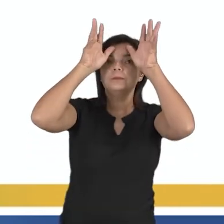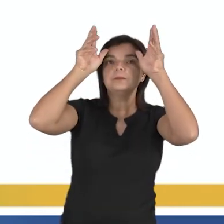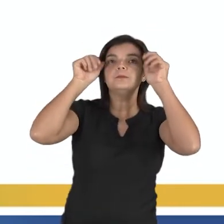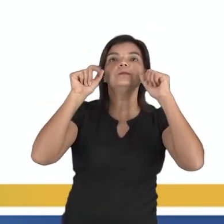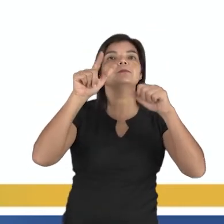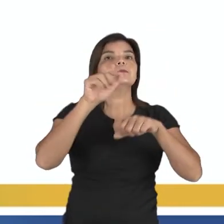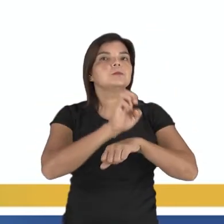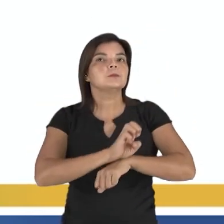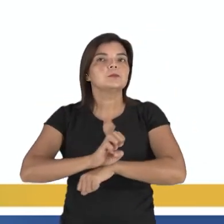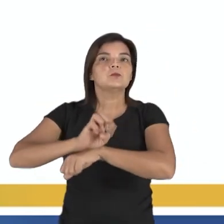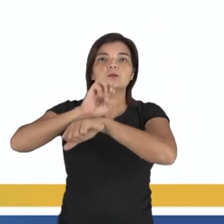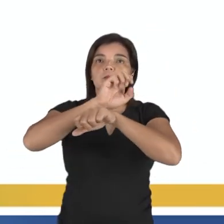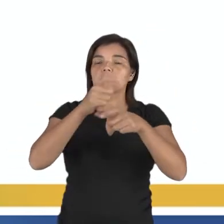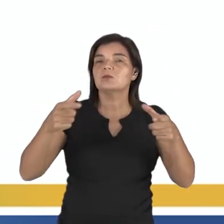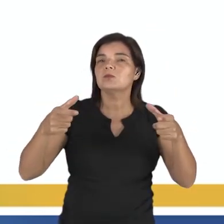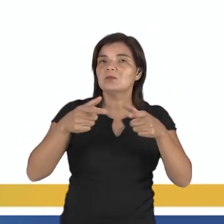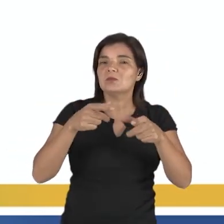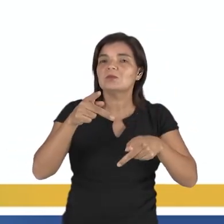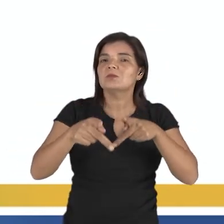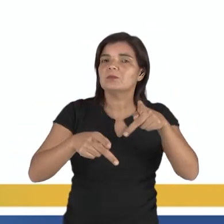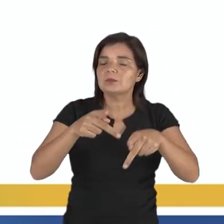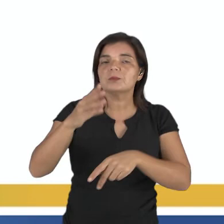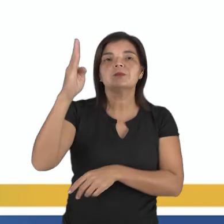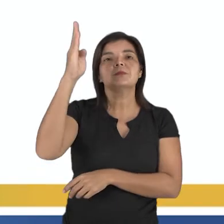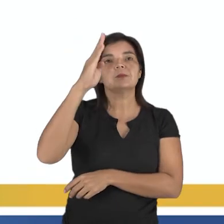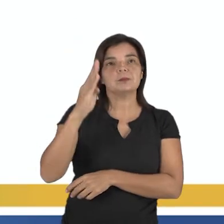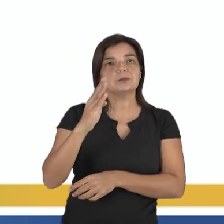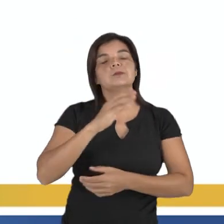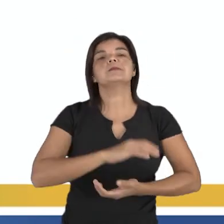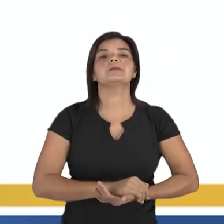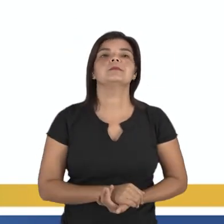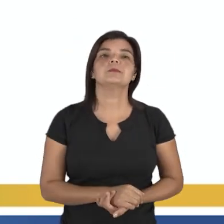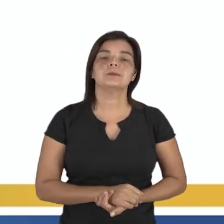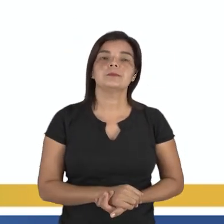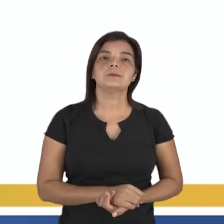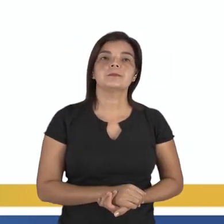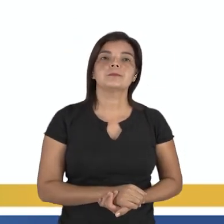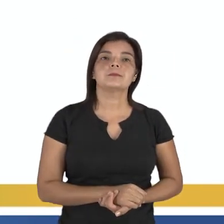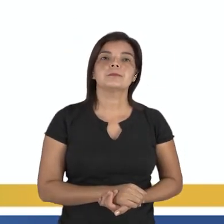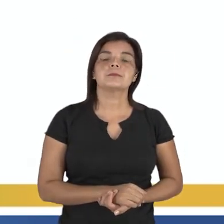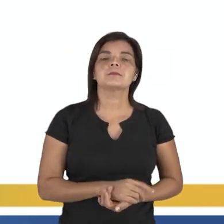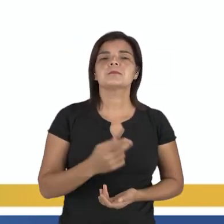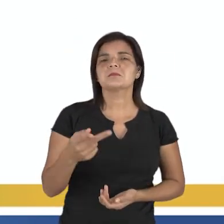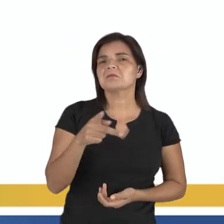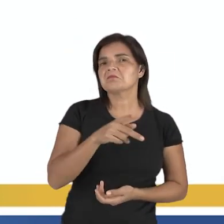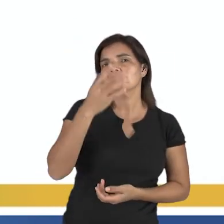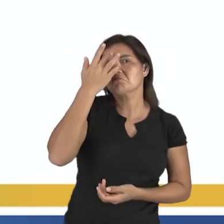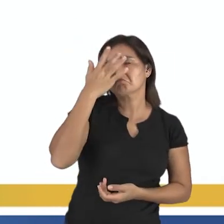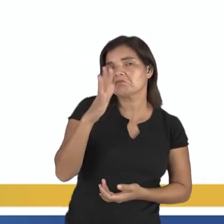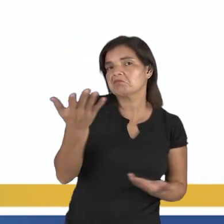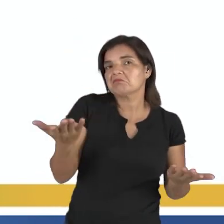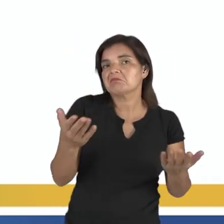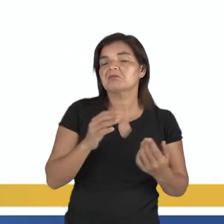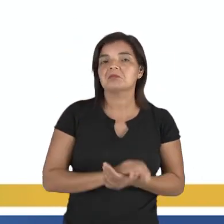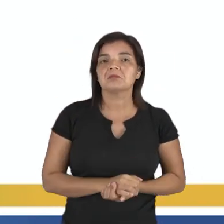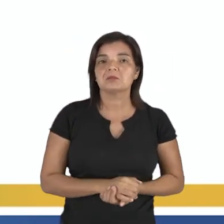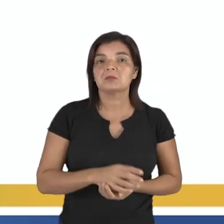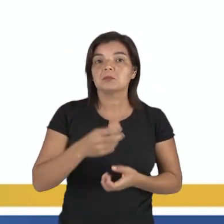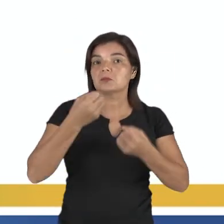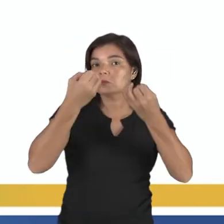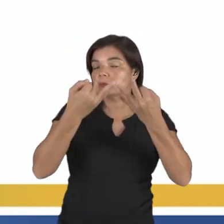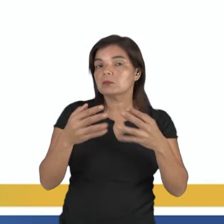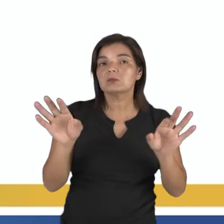733.500 habitantes, o Acre é o estado menos populoso do Brasil. Professor, não sei se o senhor